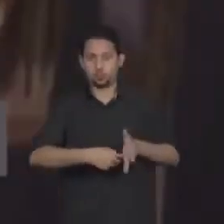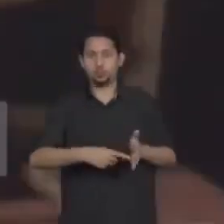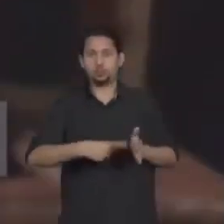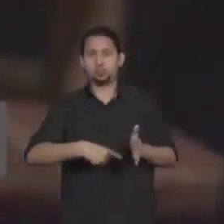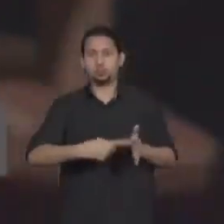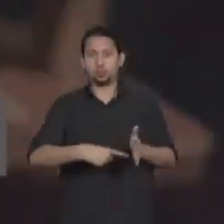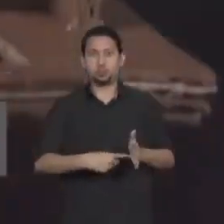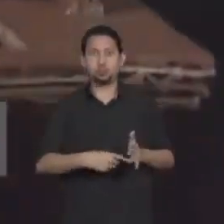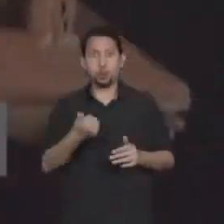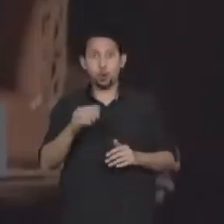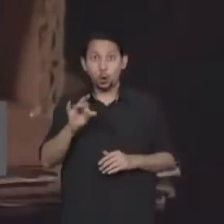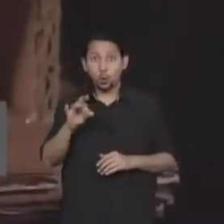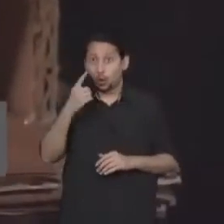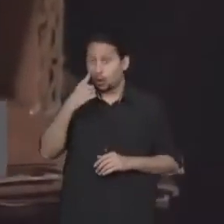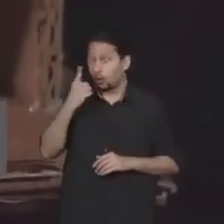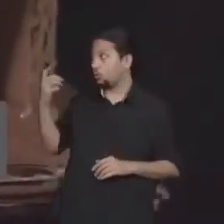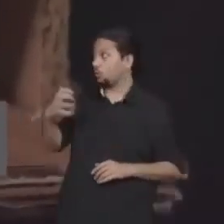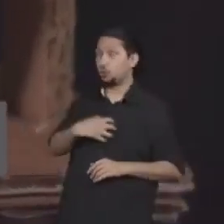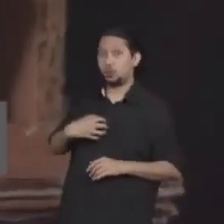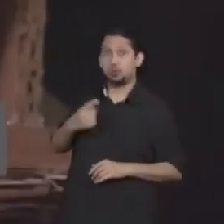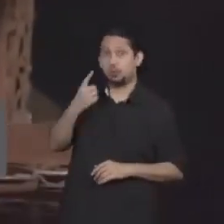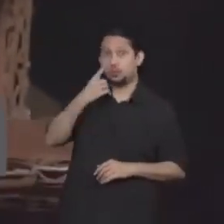que colar ele aqui, dessa forma.